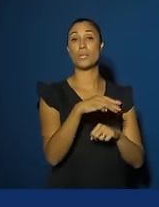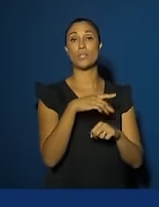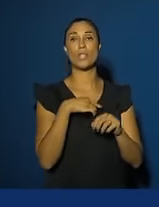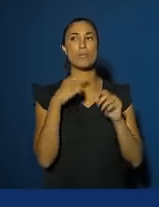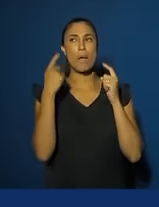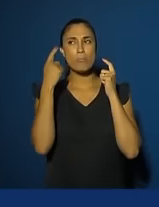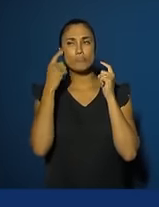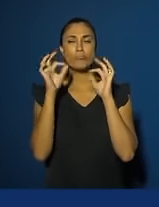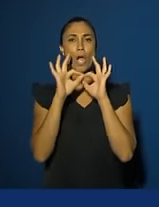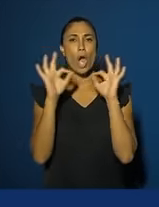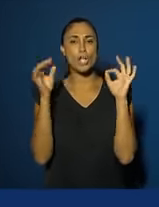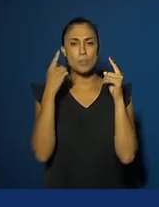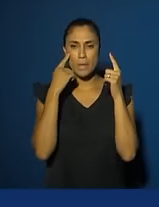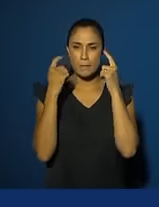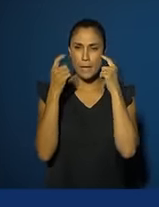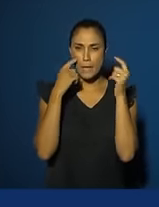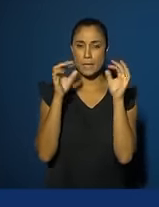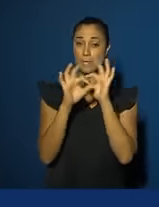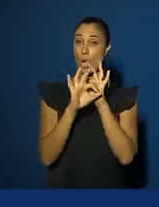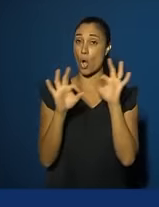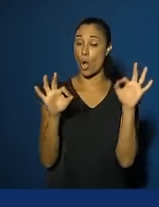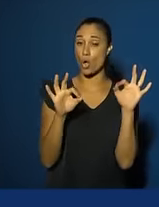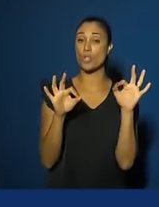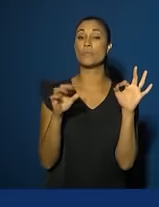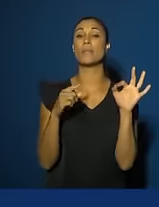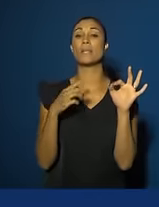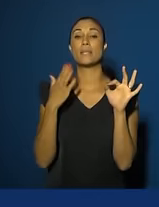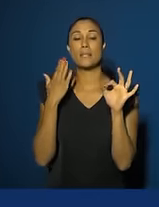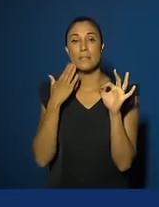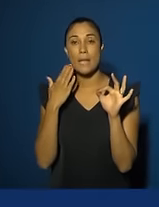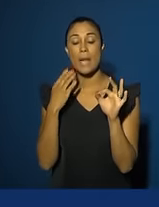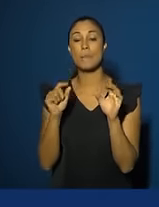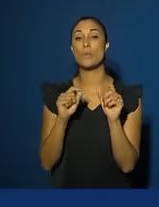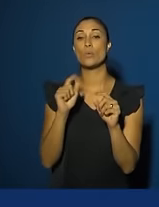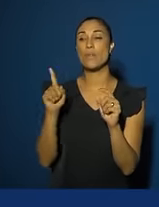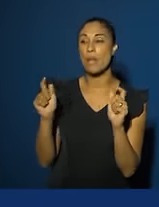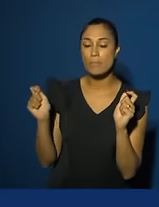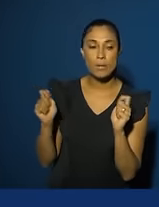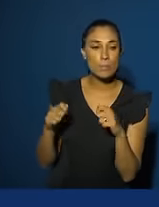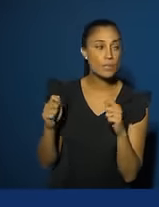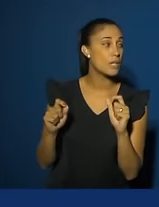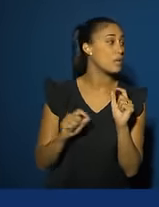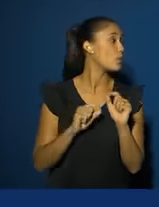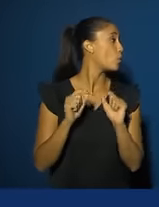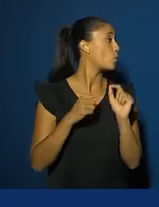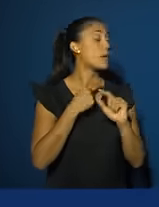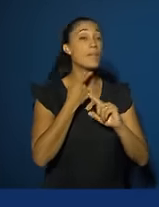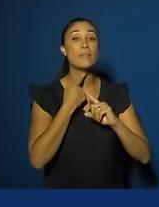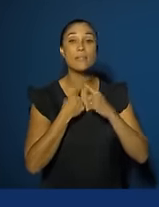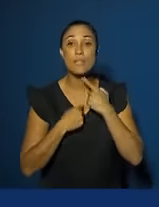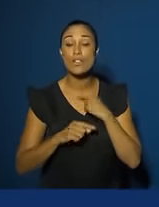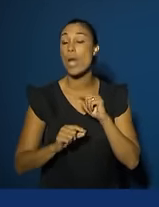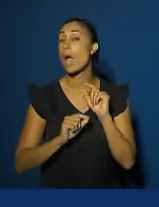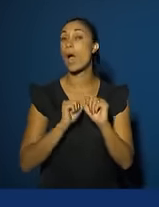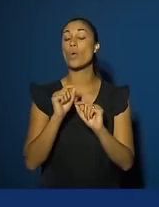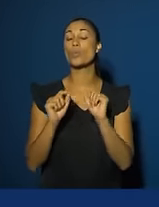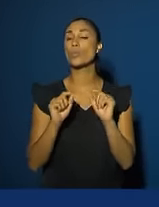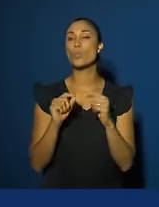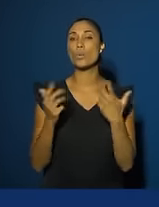cabeça ótima sabe com noção de escala do que é possível do que é desejável